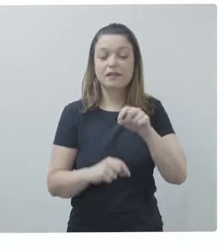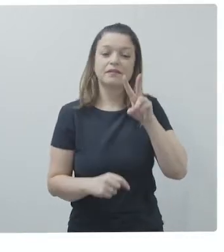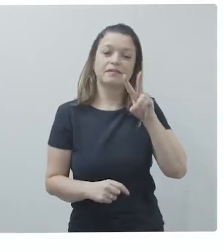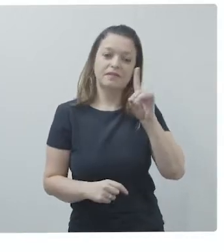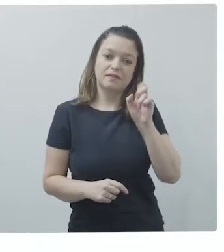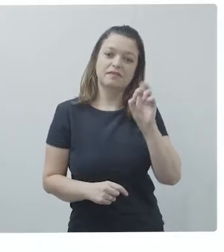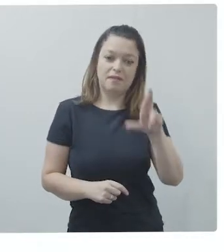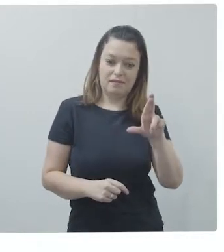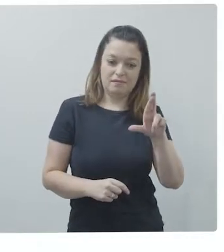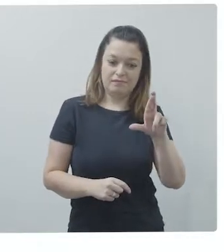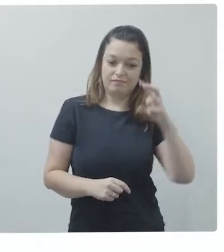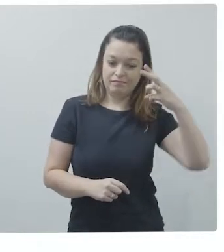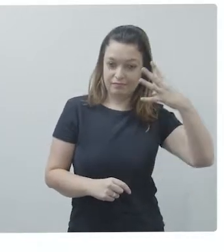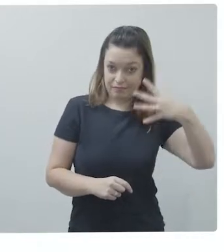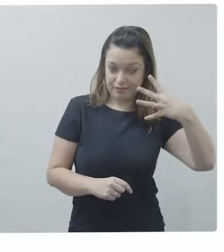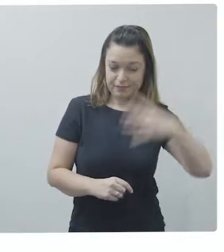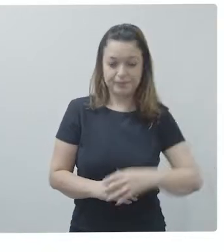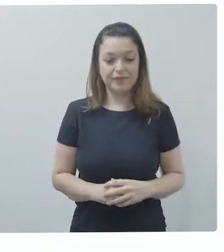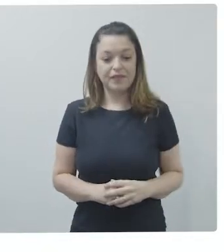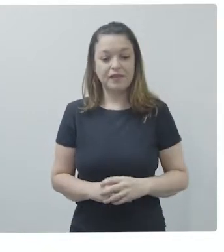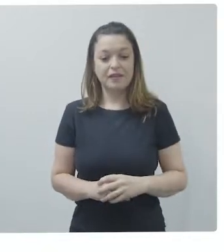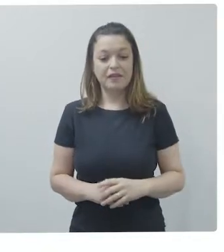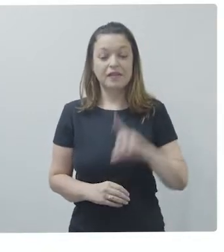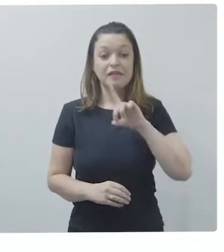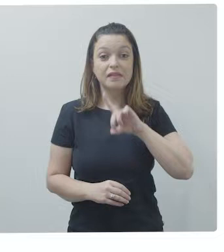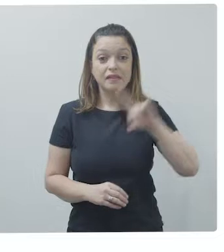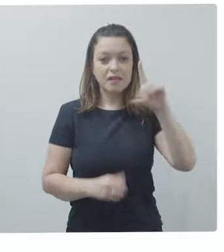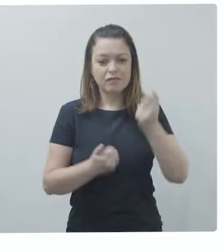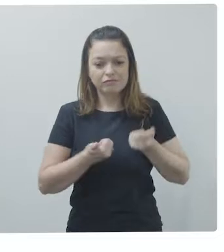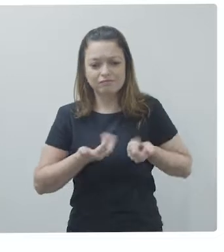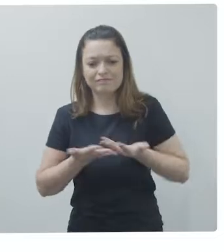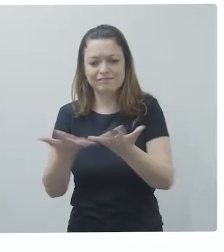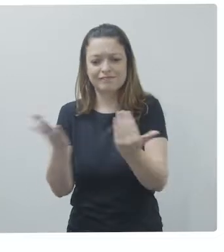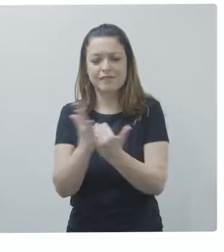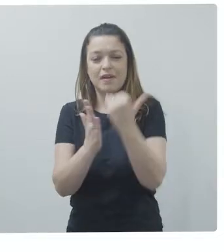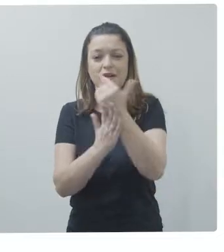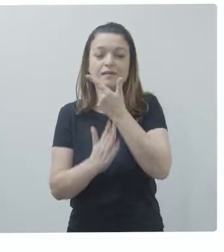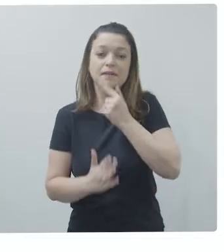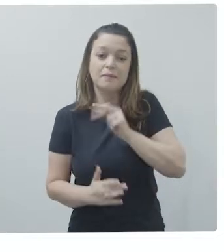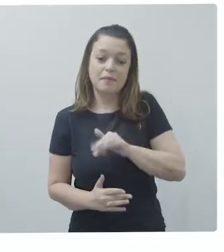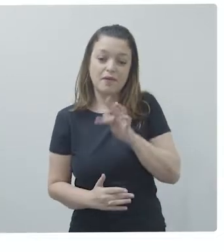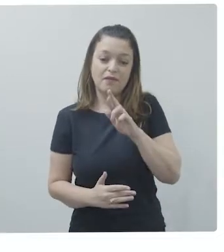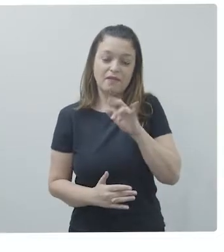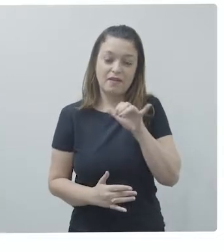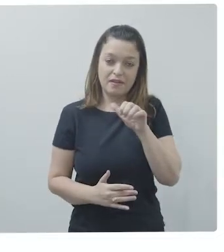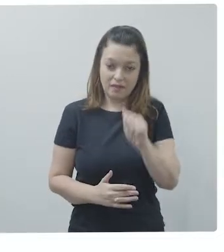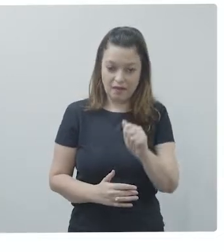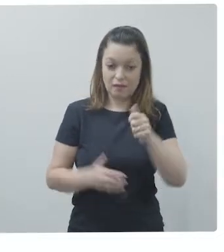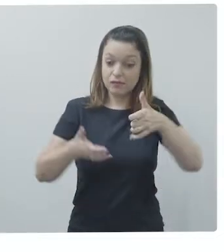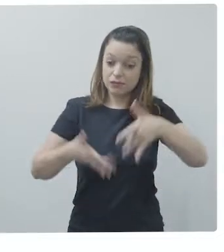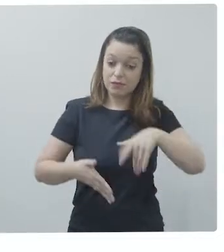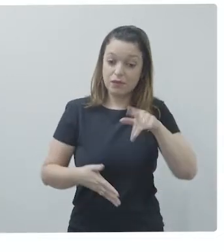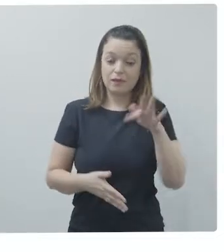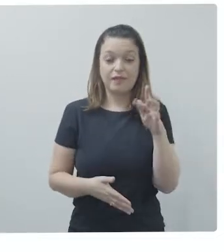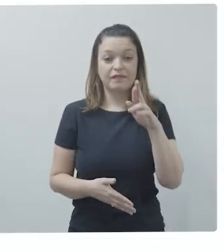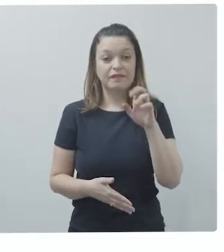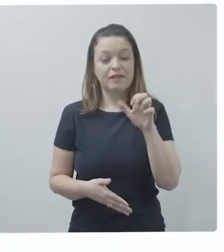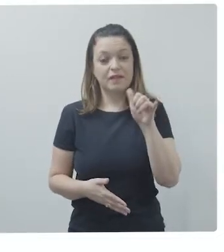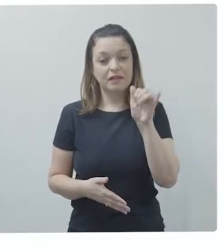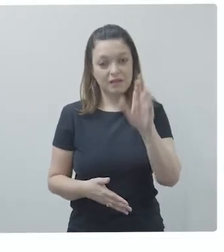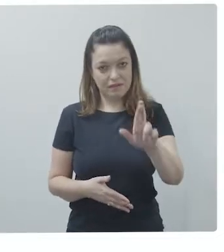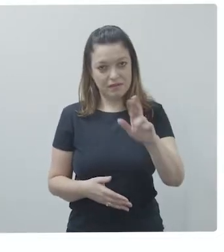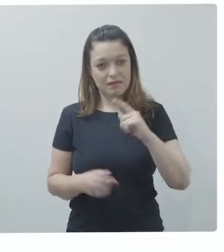último, deus da abundância e irmão de Freia. Quem foi que sobrou? Freyr. Então, nós temos aí